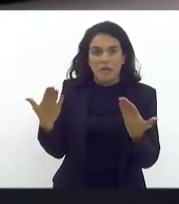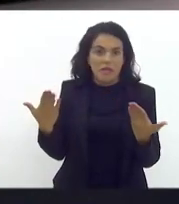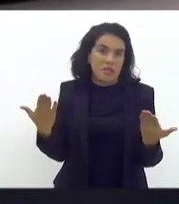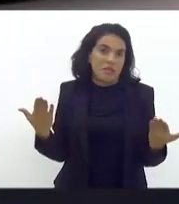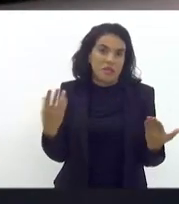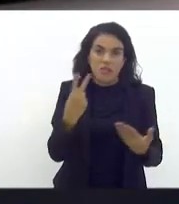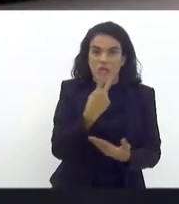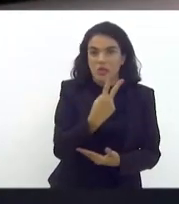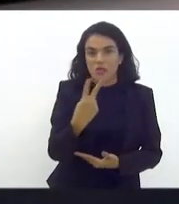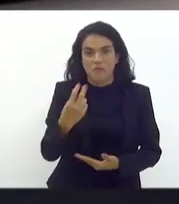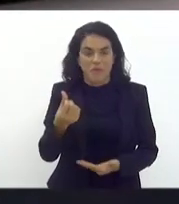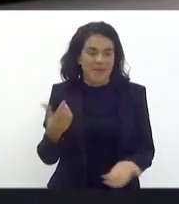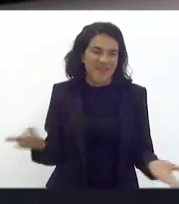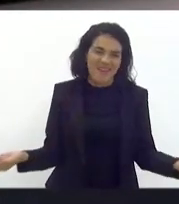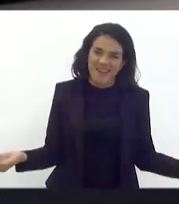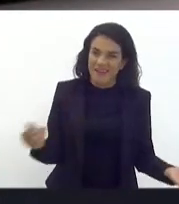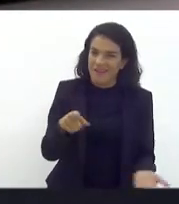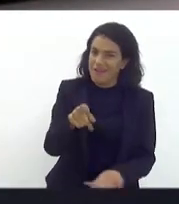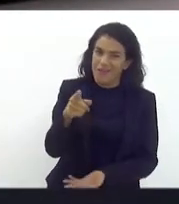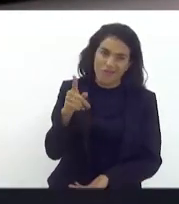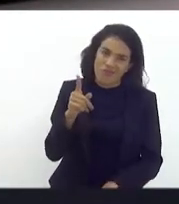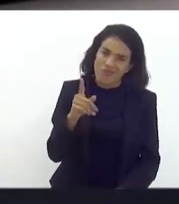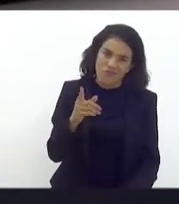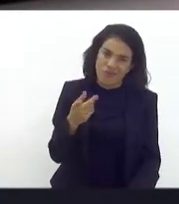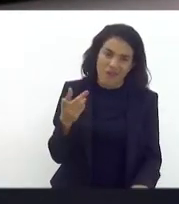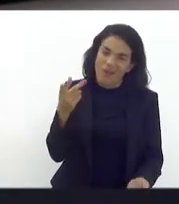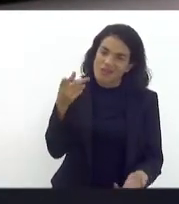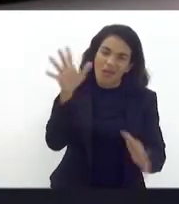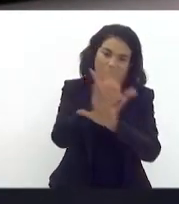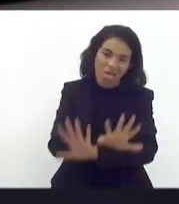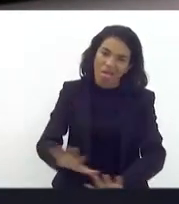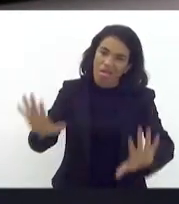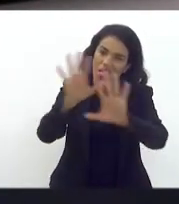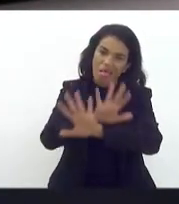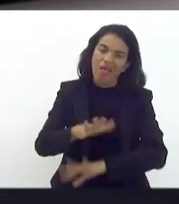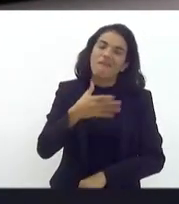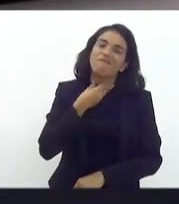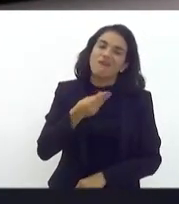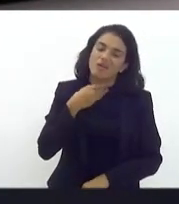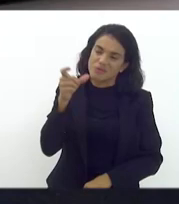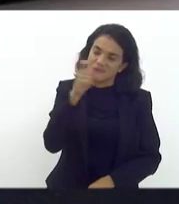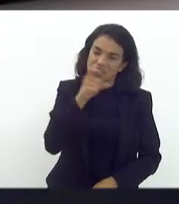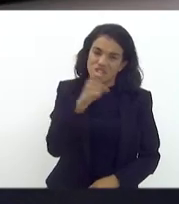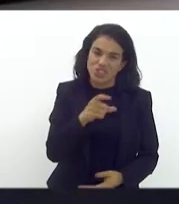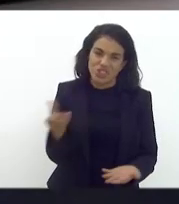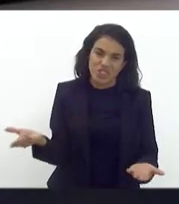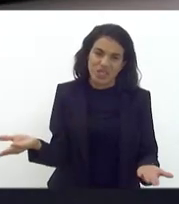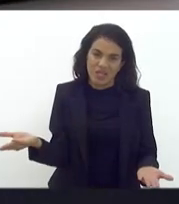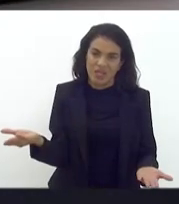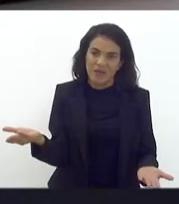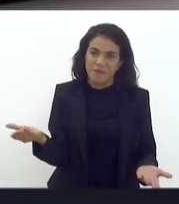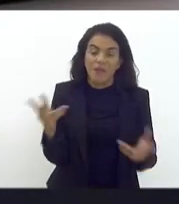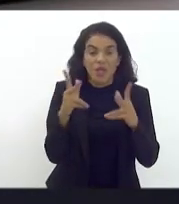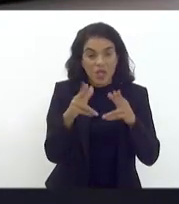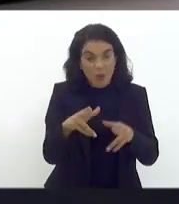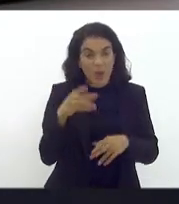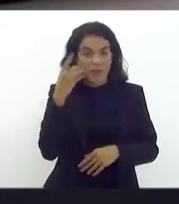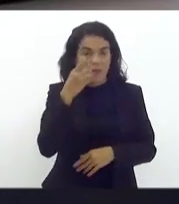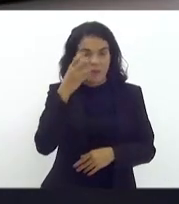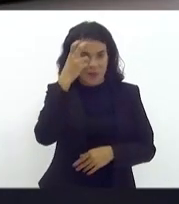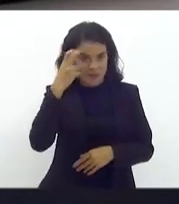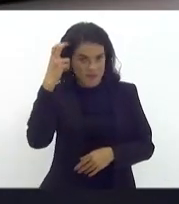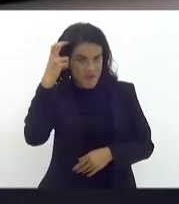226 ora isso aqui é o faz de conta como disse a senhora Verônica na sua explanação